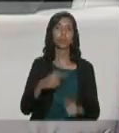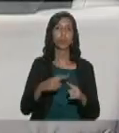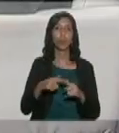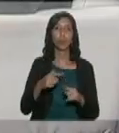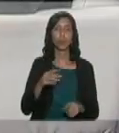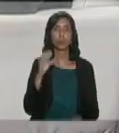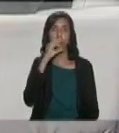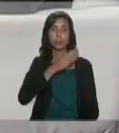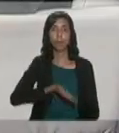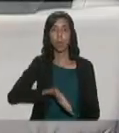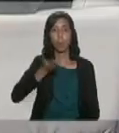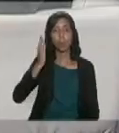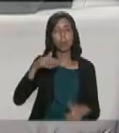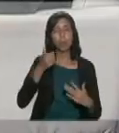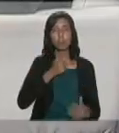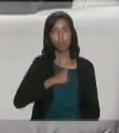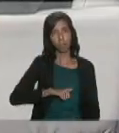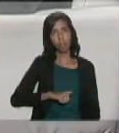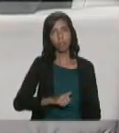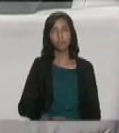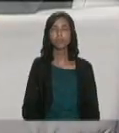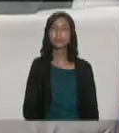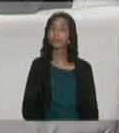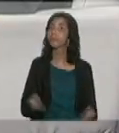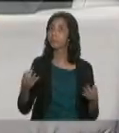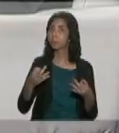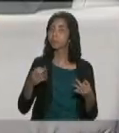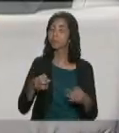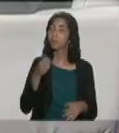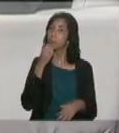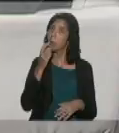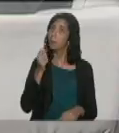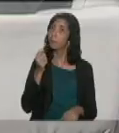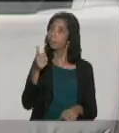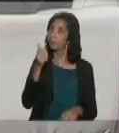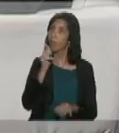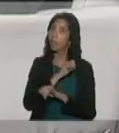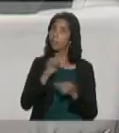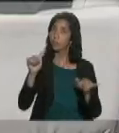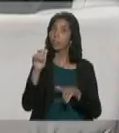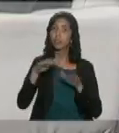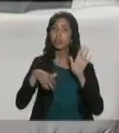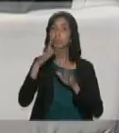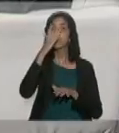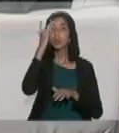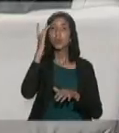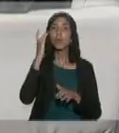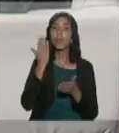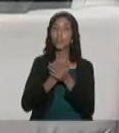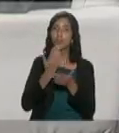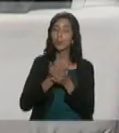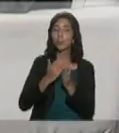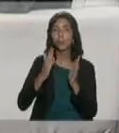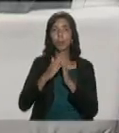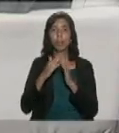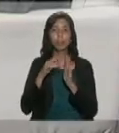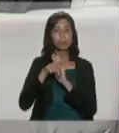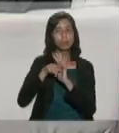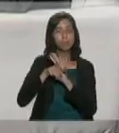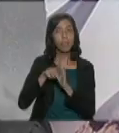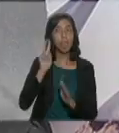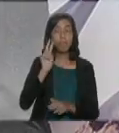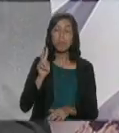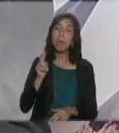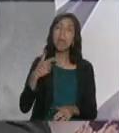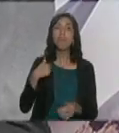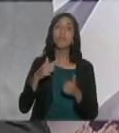corporal ou estar com diarreia. Perfeito. Não, é bom, né, dar esse toque, porque às vezes as pessoas vão começar a estudar em casa,